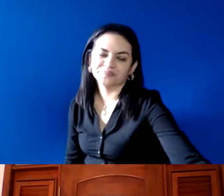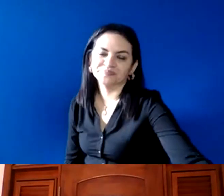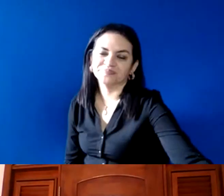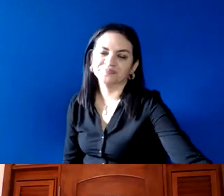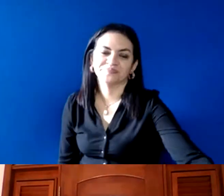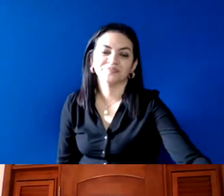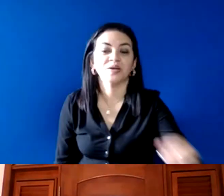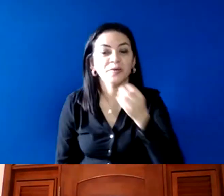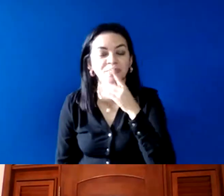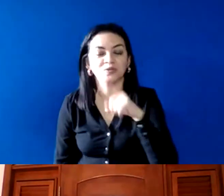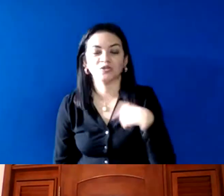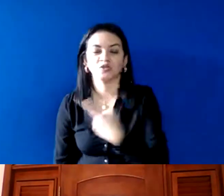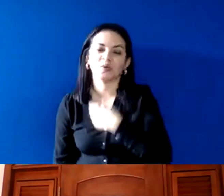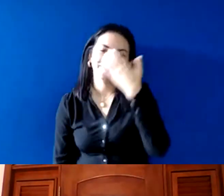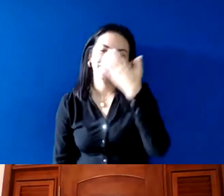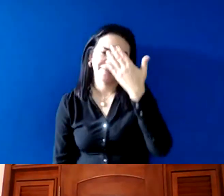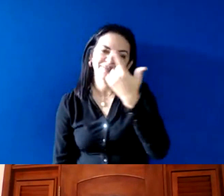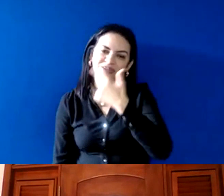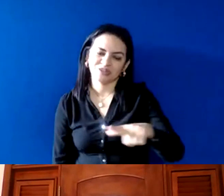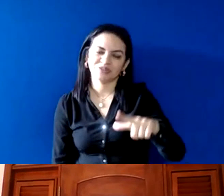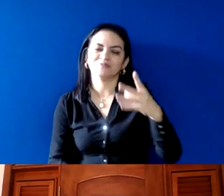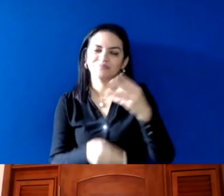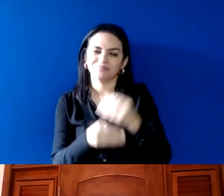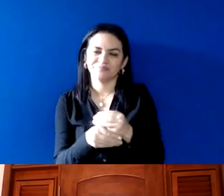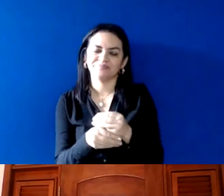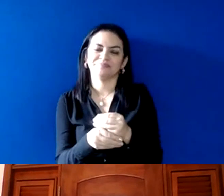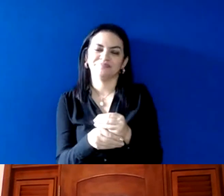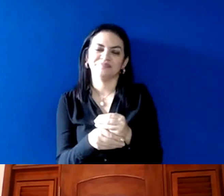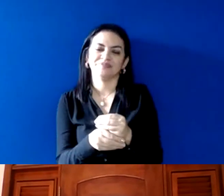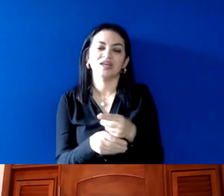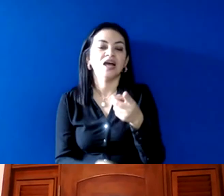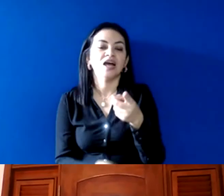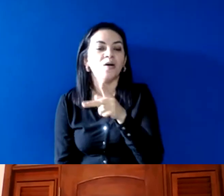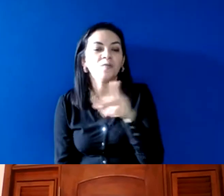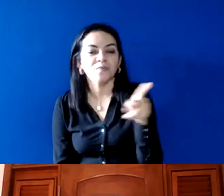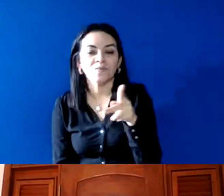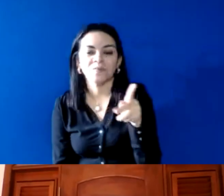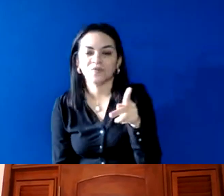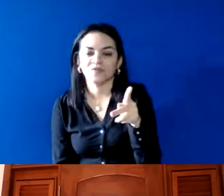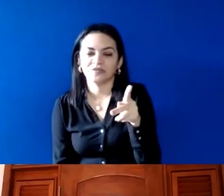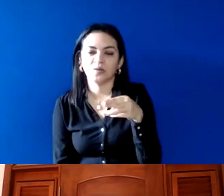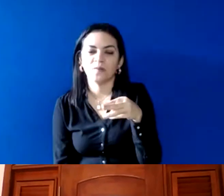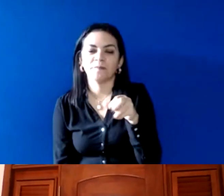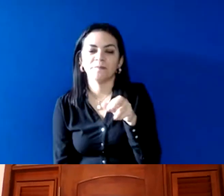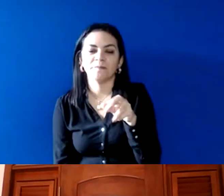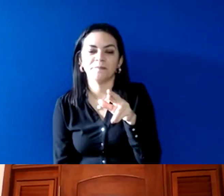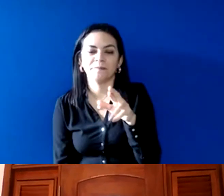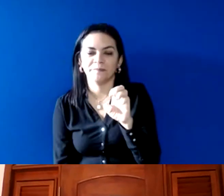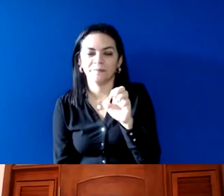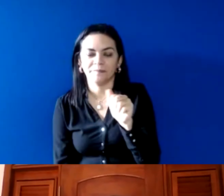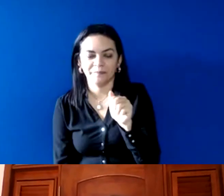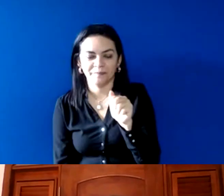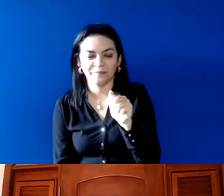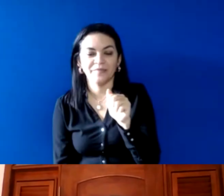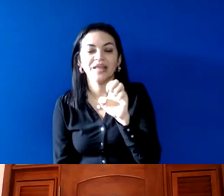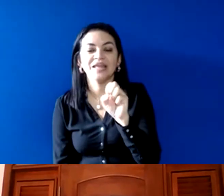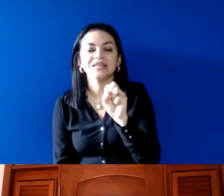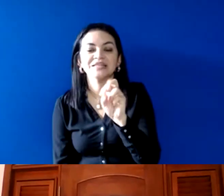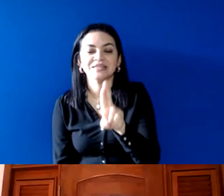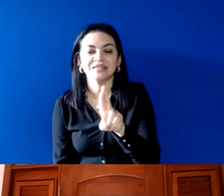Bom, nós reiteramos os nossos agradecimentos, né, à professora Maria Esther, ao doutor